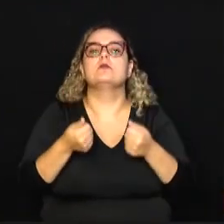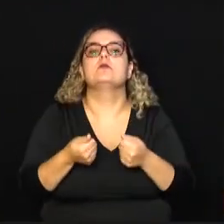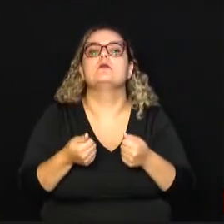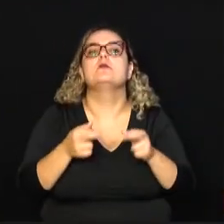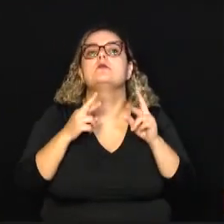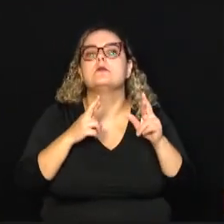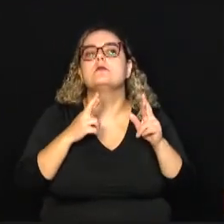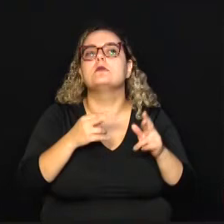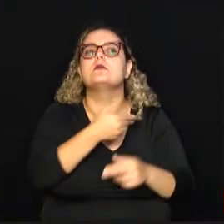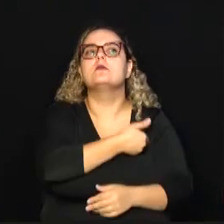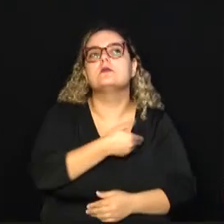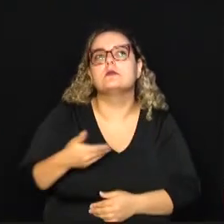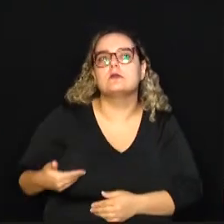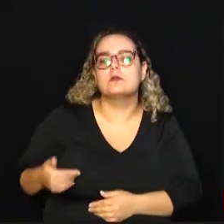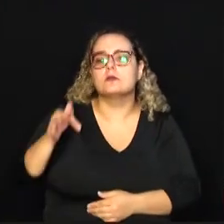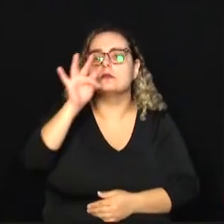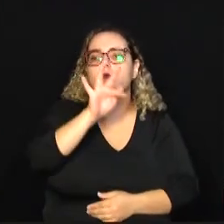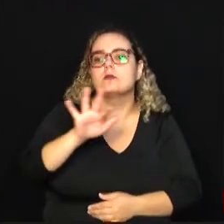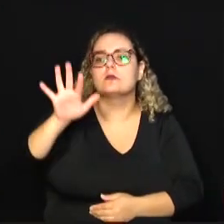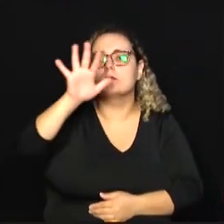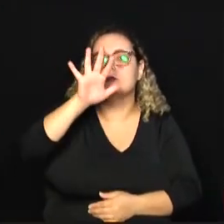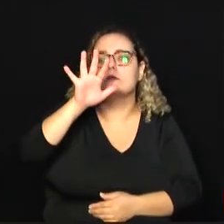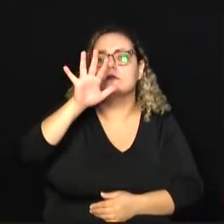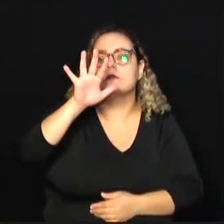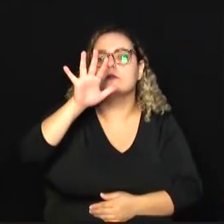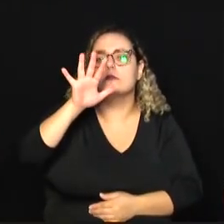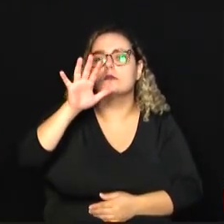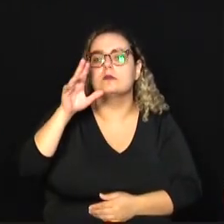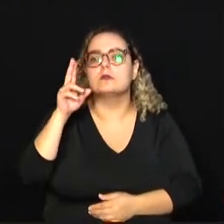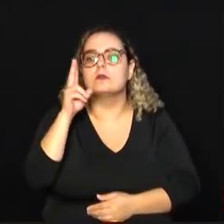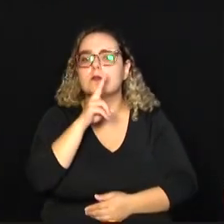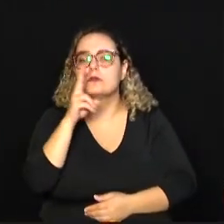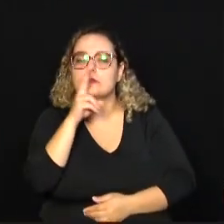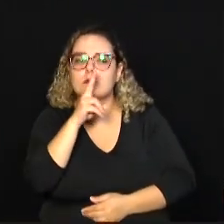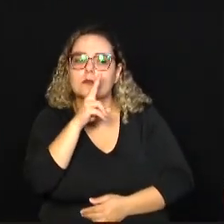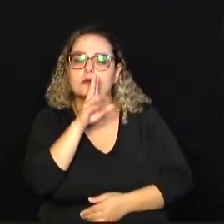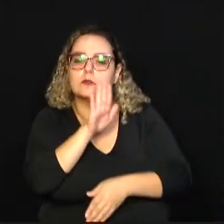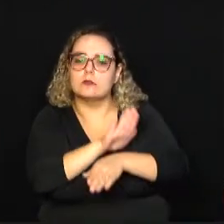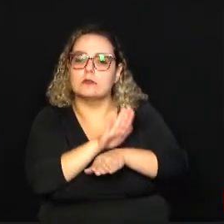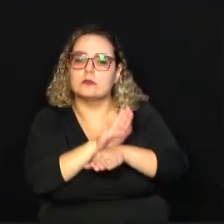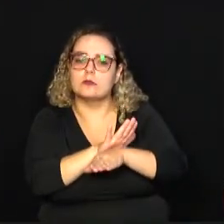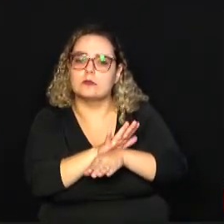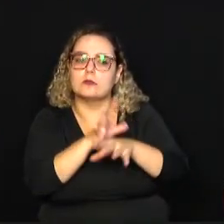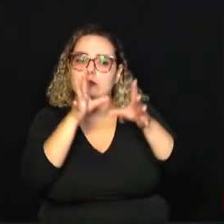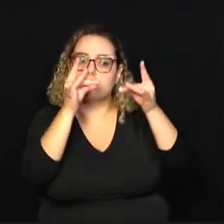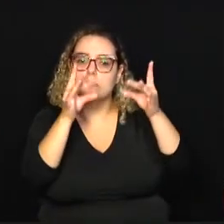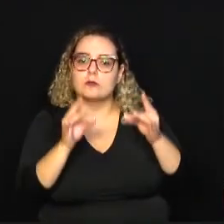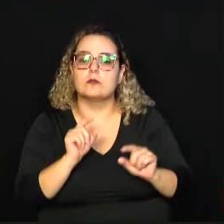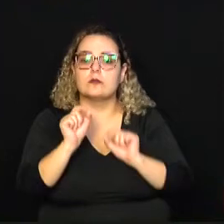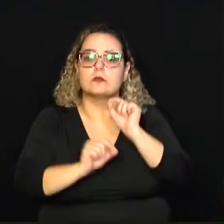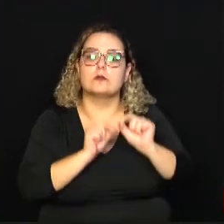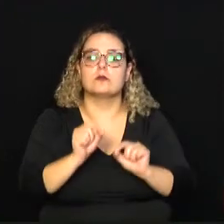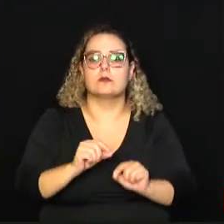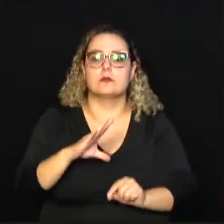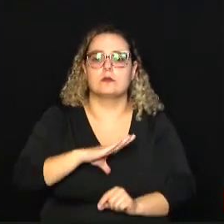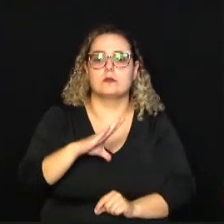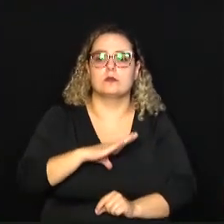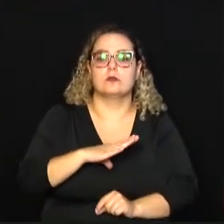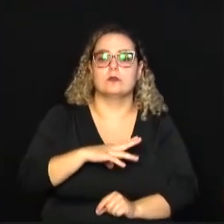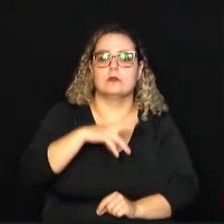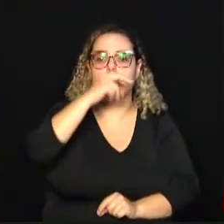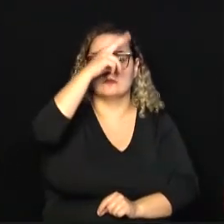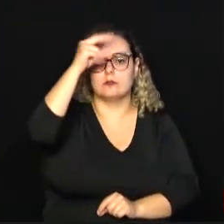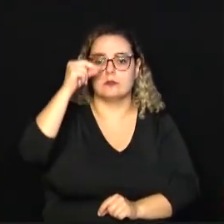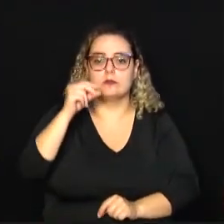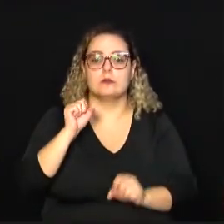governo federal a aprovação do auxílio emergencial. Eu gostaria que você detalhasse o que o município pode fazer para proteger economicamente a população